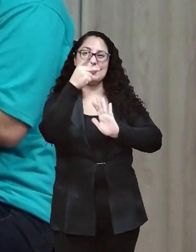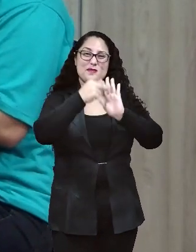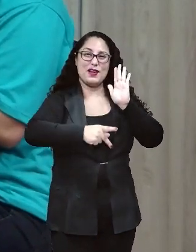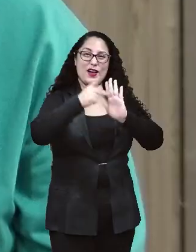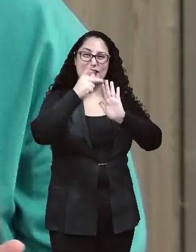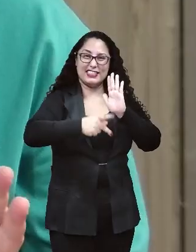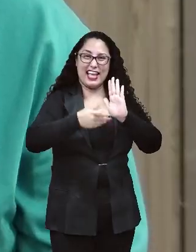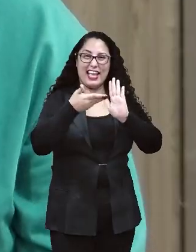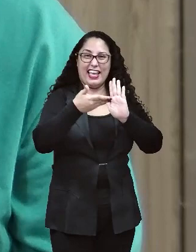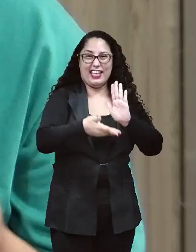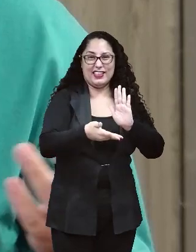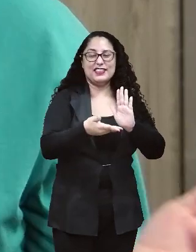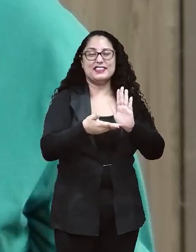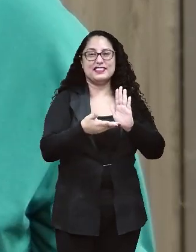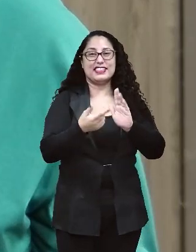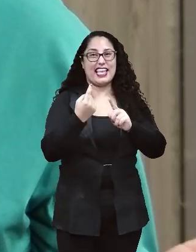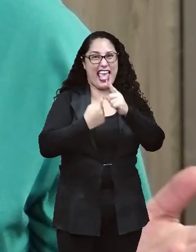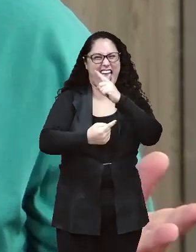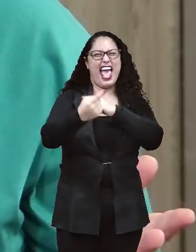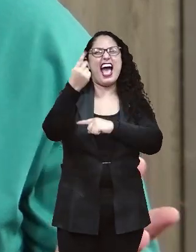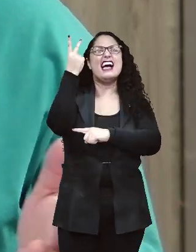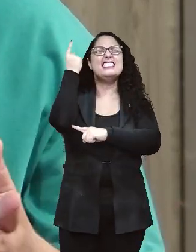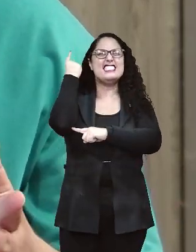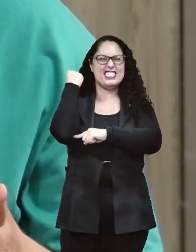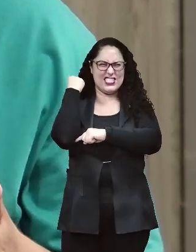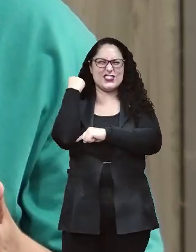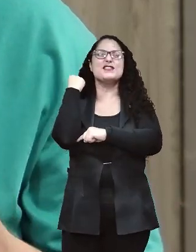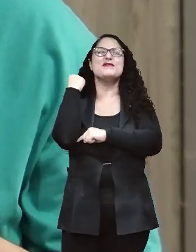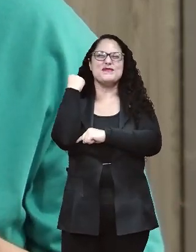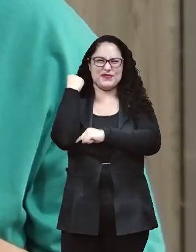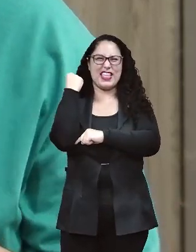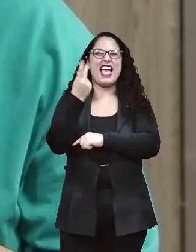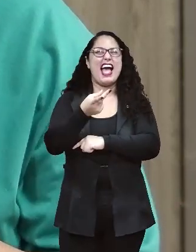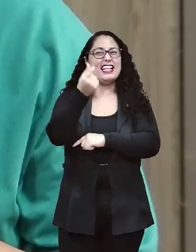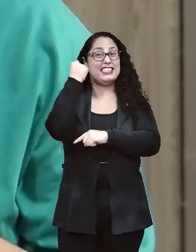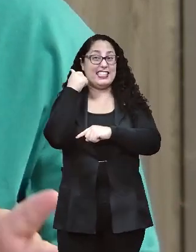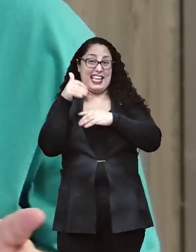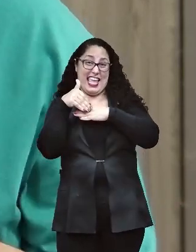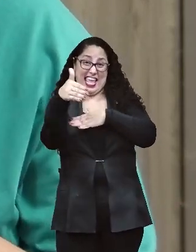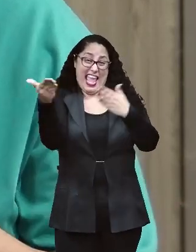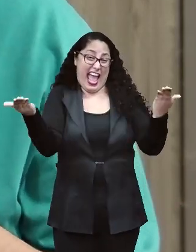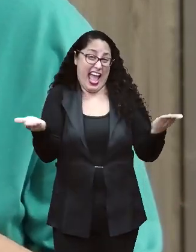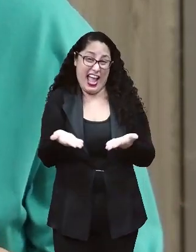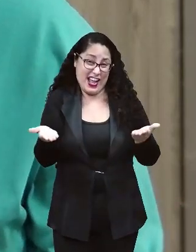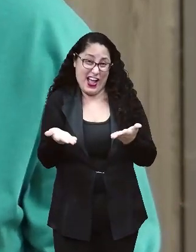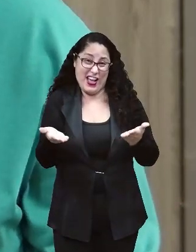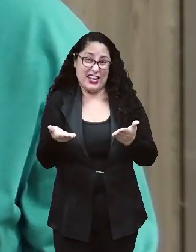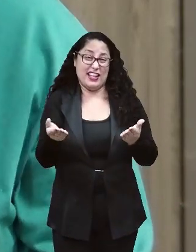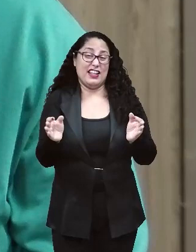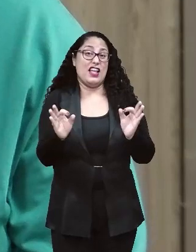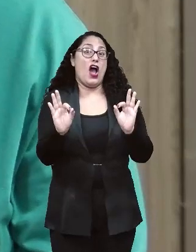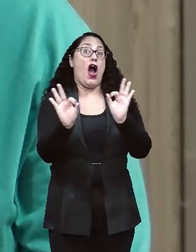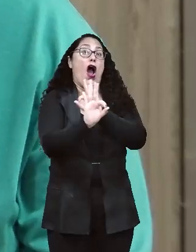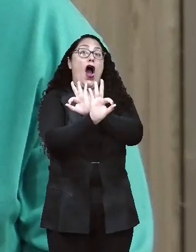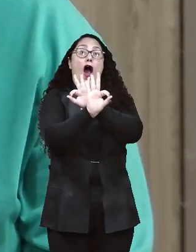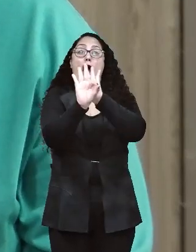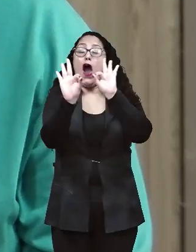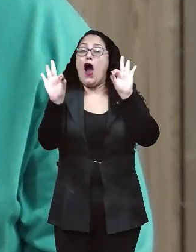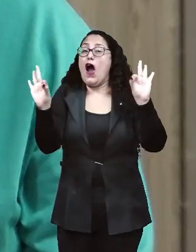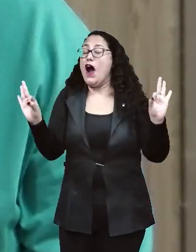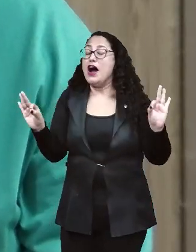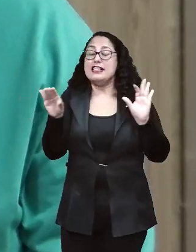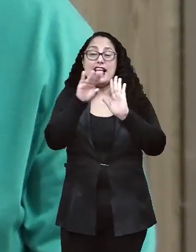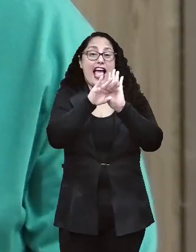que é antigo e... É antigo e atual. Atual, ótimas futuro. Receitas. Ótimas